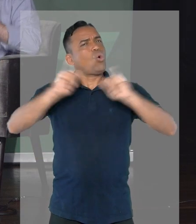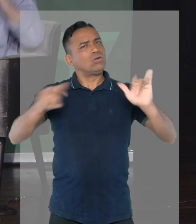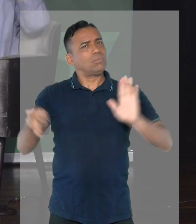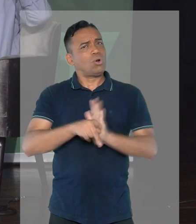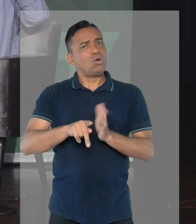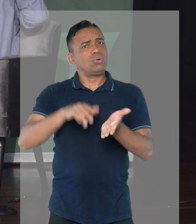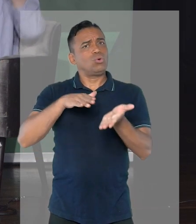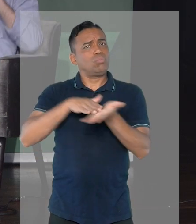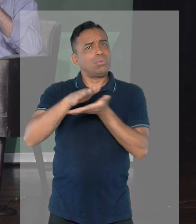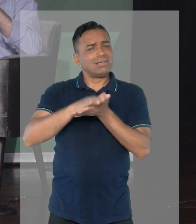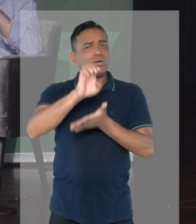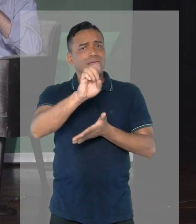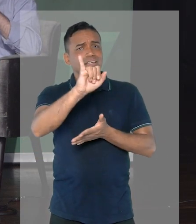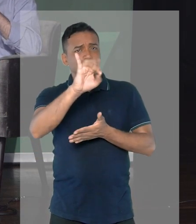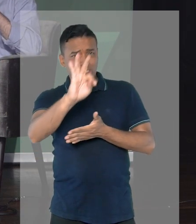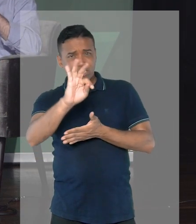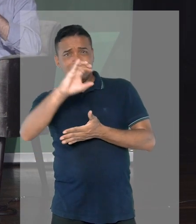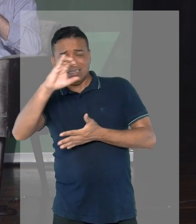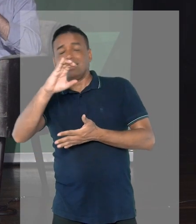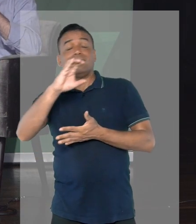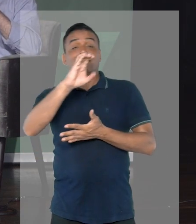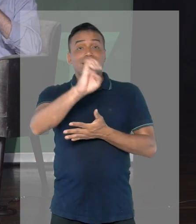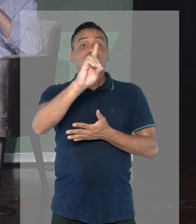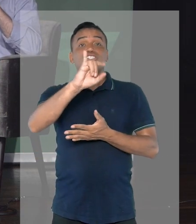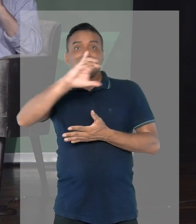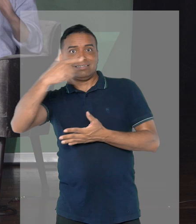da edição do livro, né, em relação também à tese.